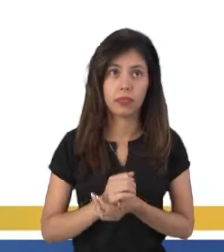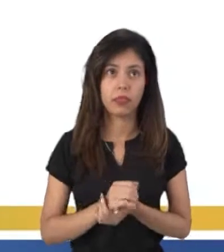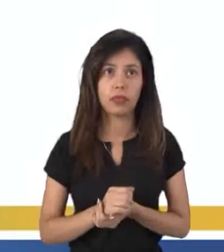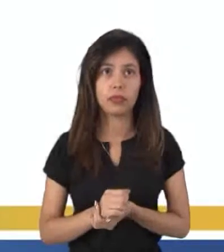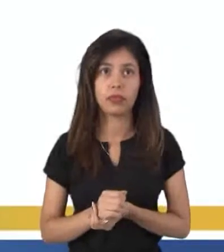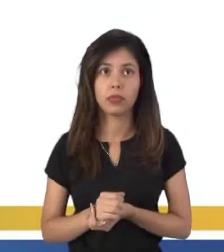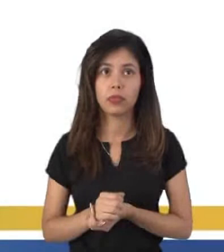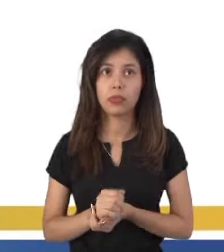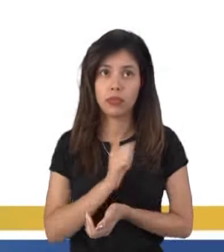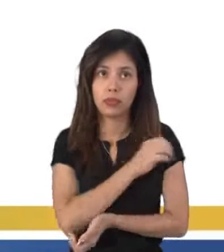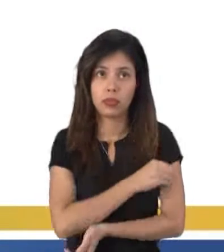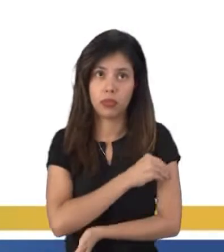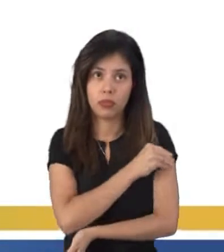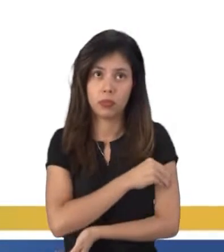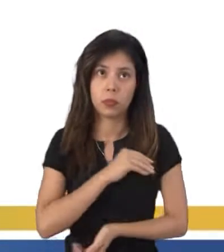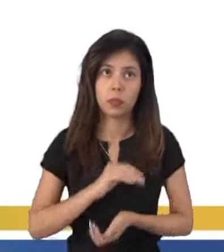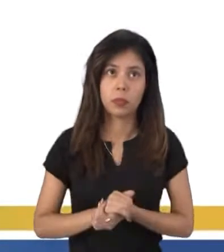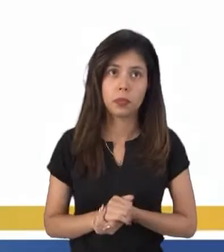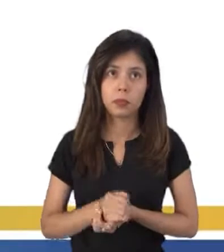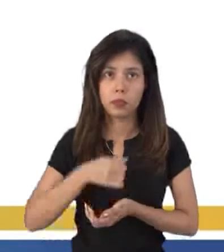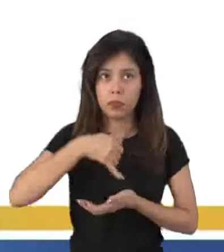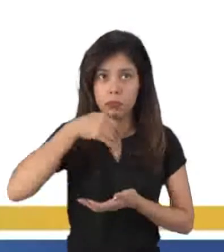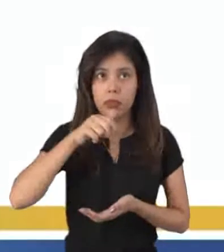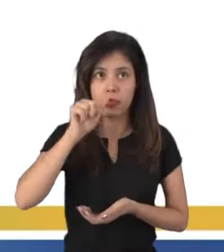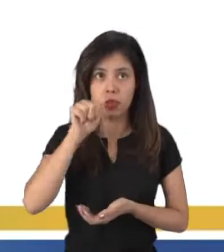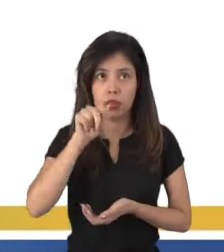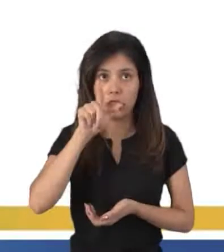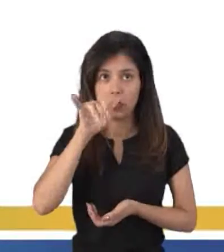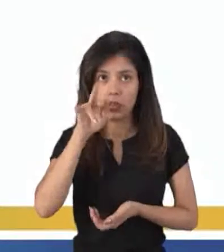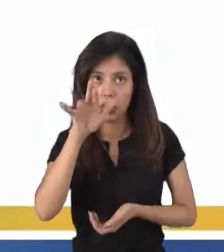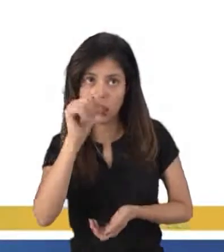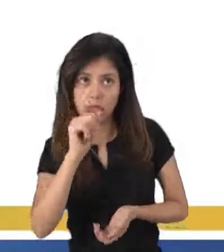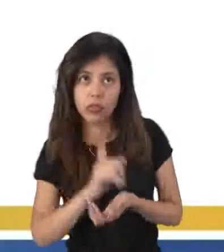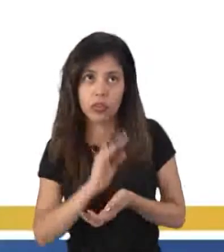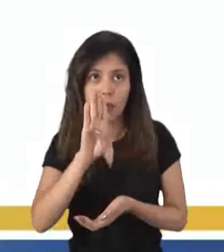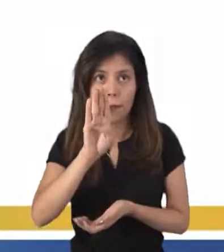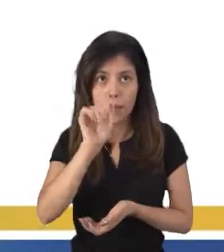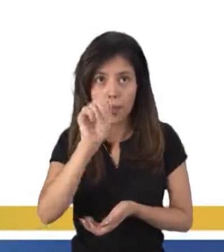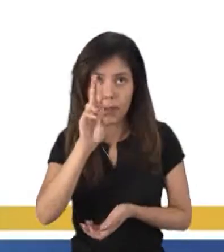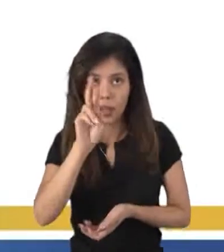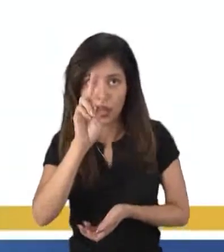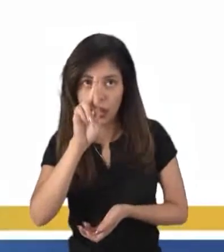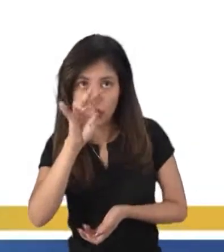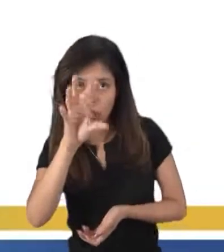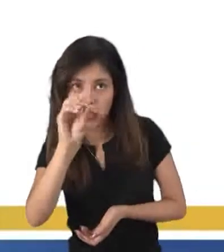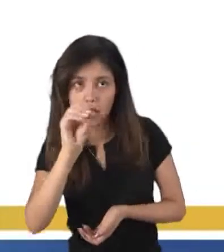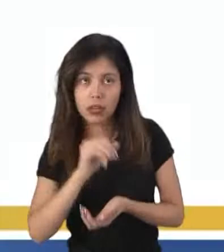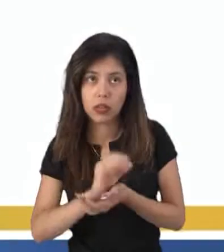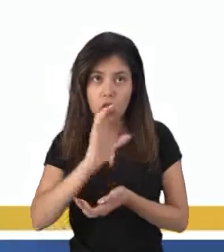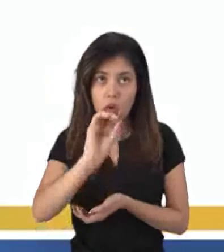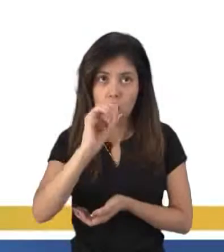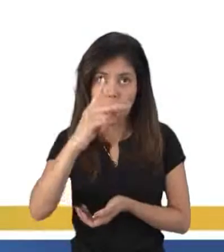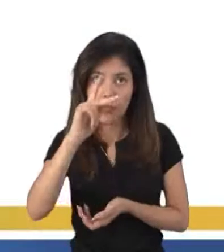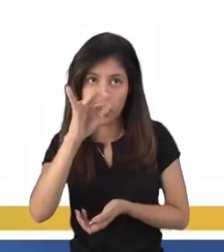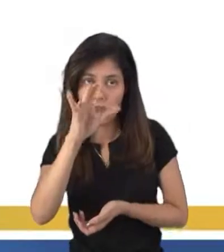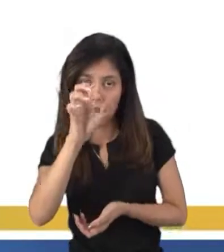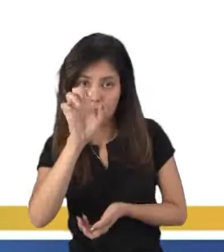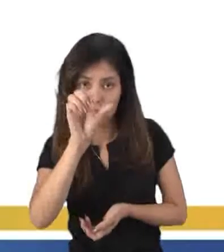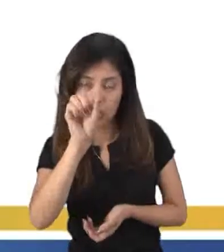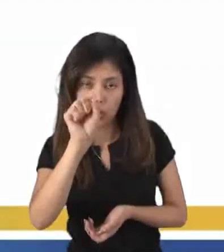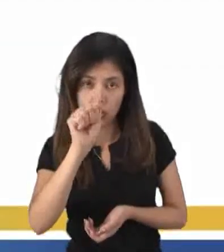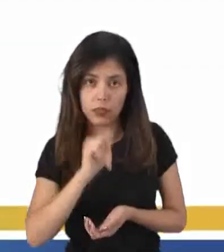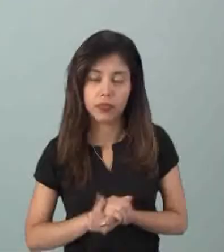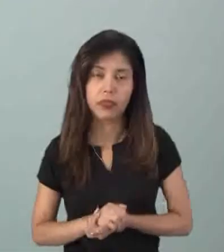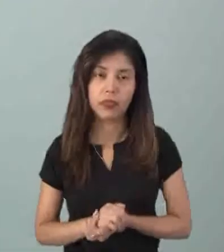álcool, inalantes ou solventes, temos também os ansiolíticos, os barbitúricos e os opiáceos. Então, tem